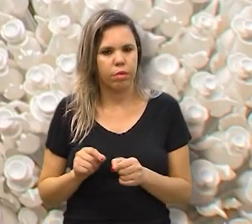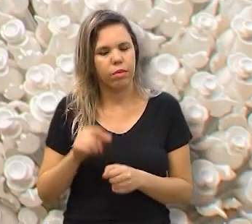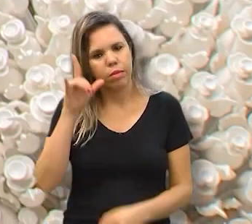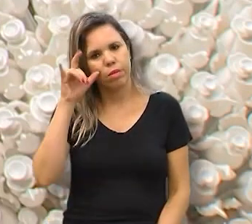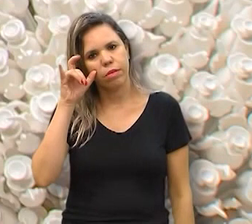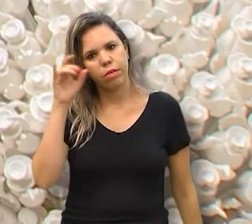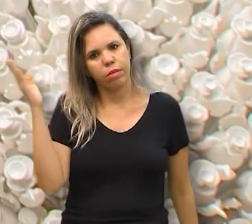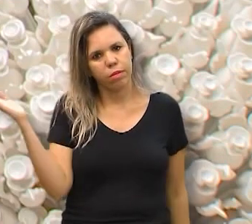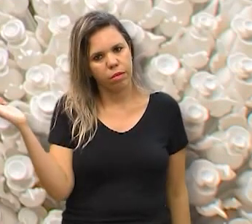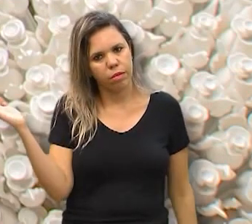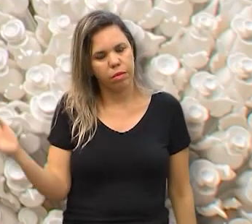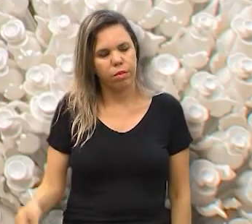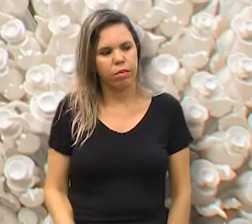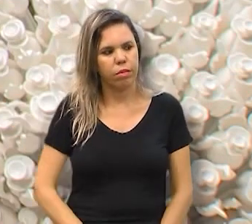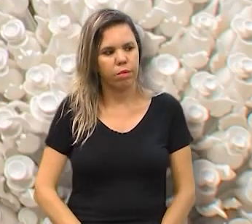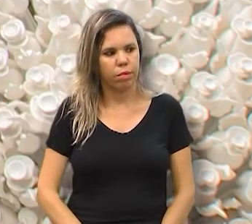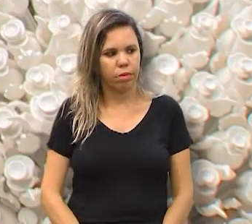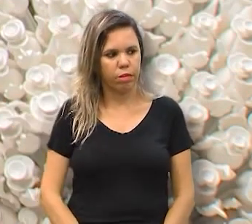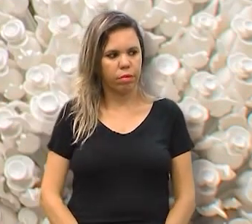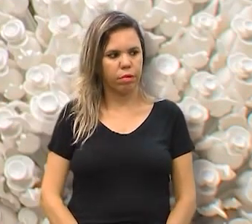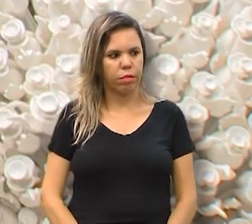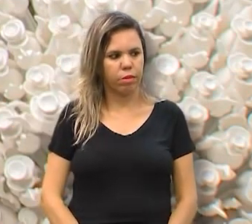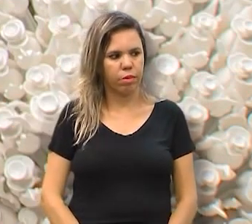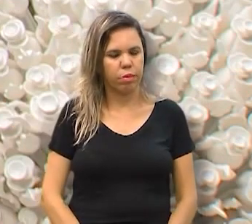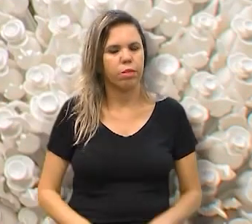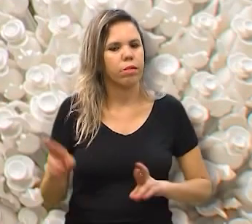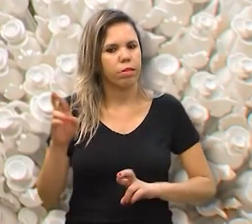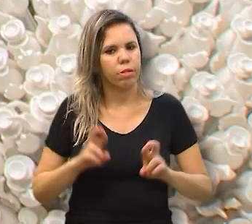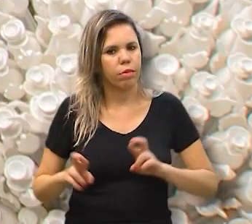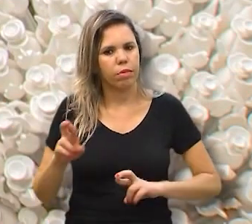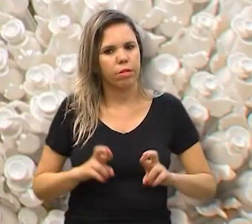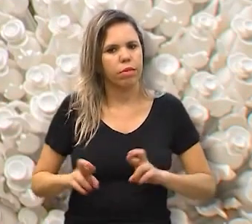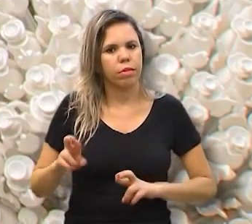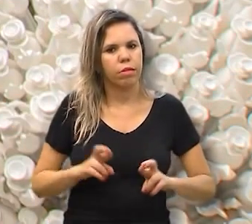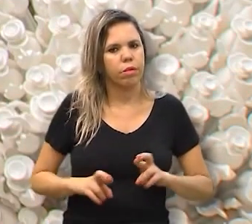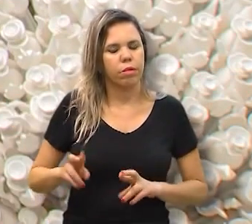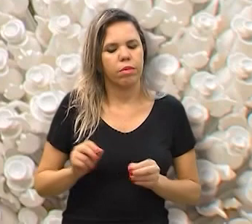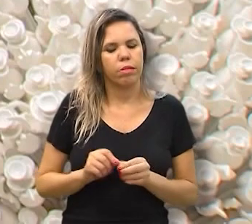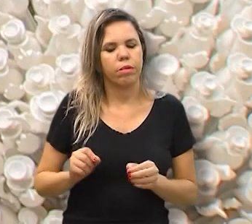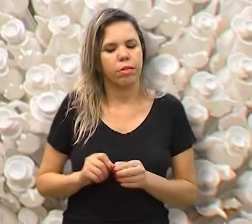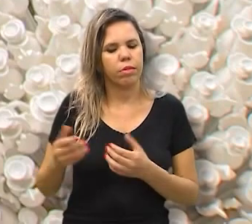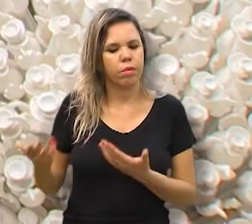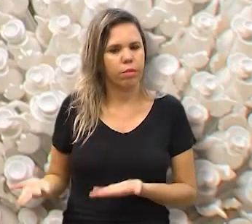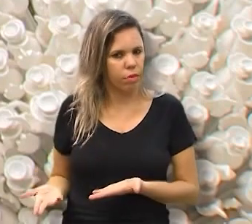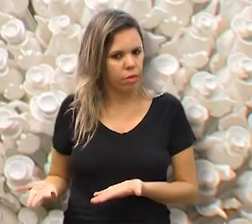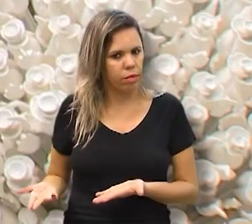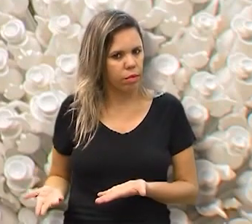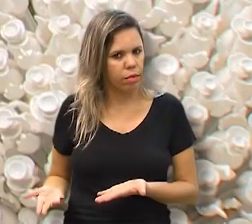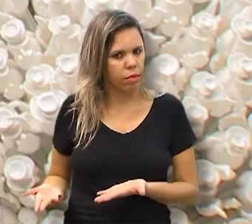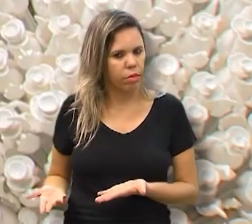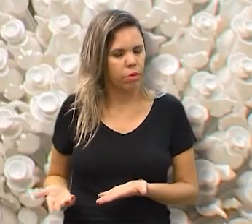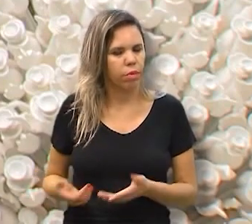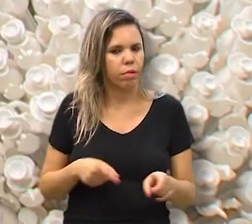tem o nosso Instagram também, que é @Vila Paraíso, e você pode conferir tudo que a gente está fazendo, desde os